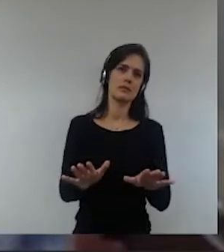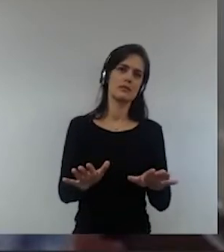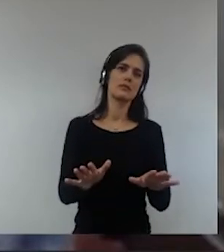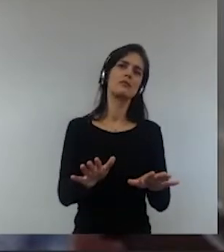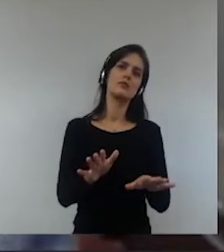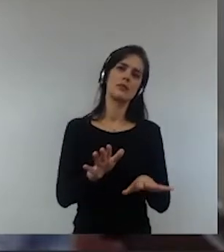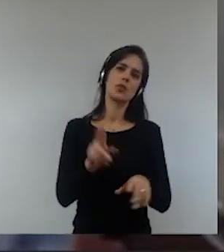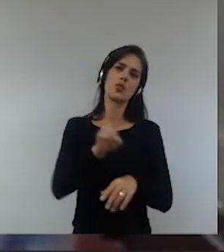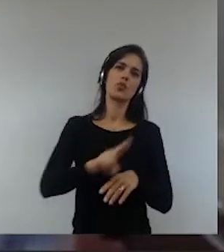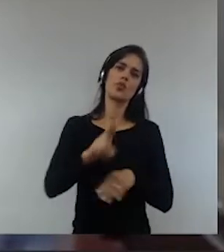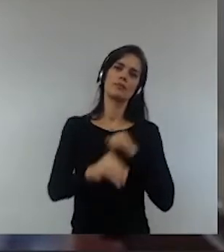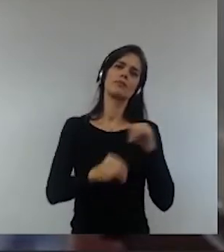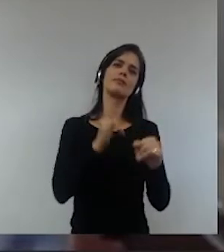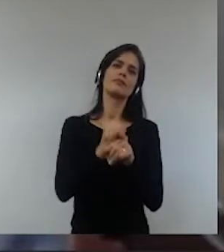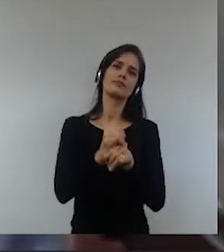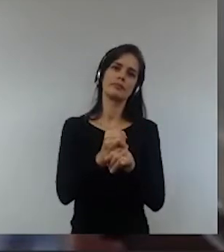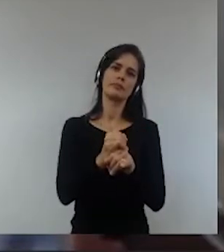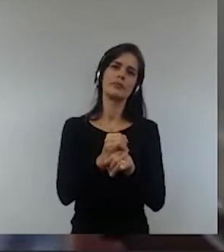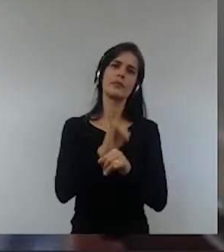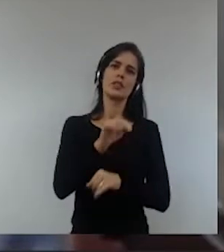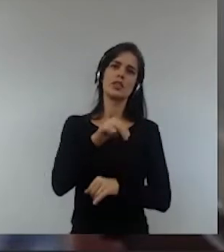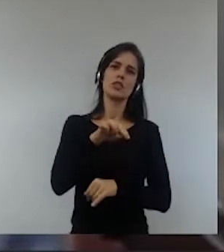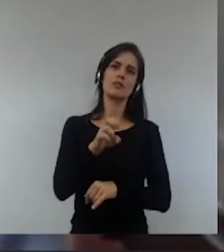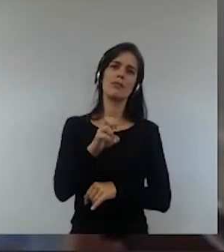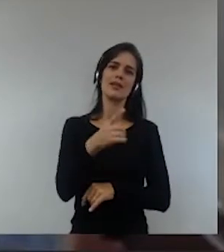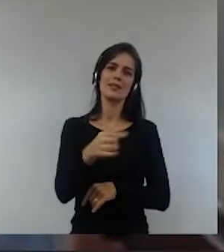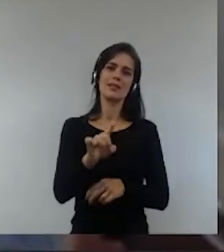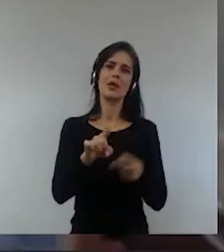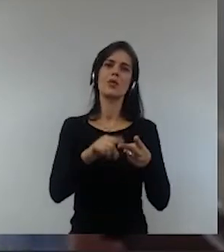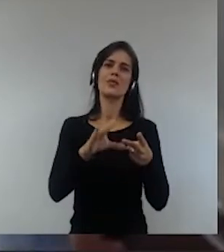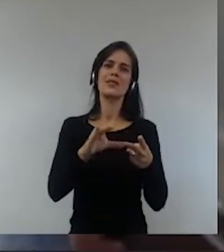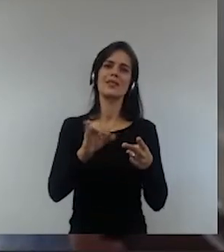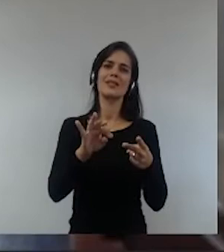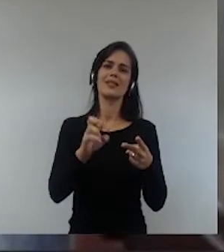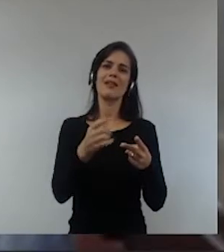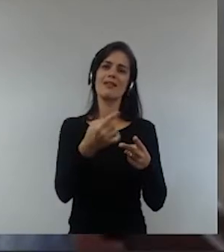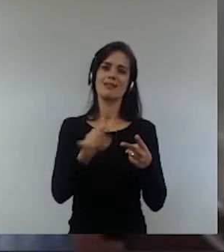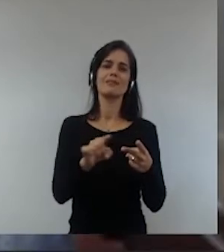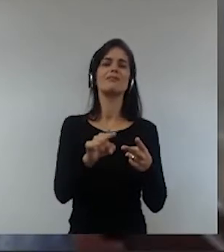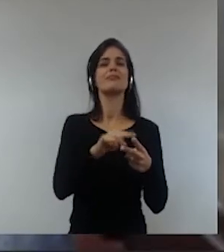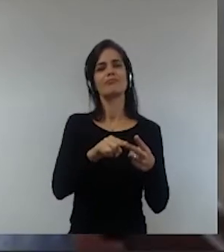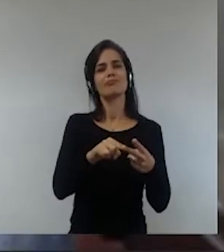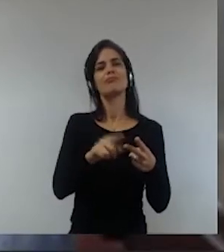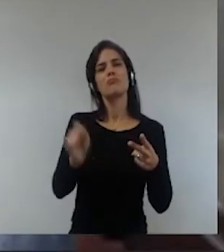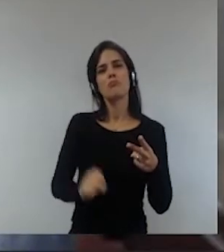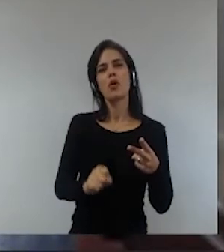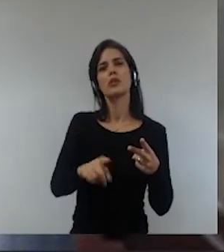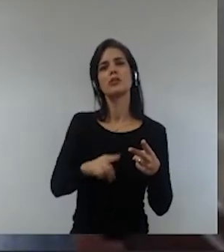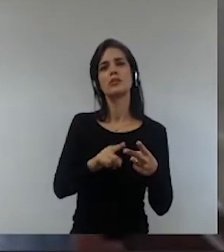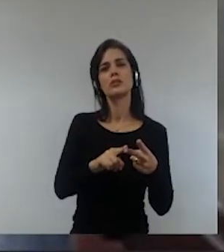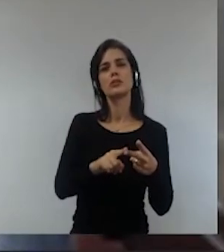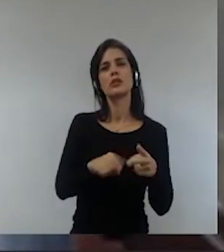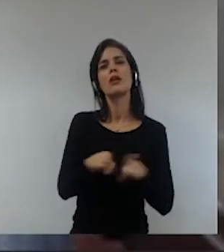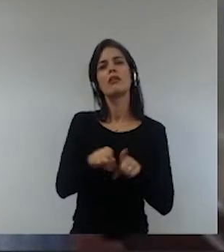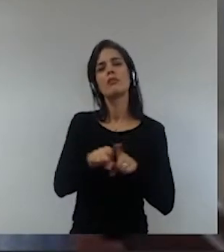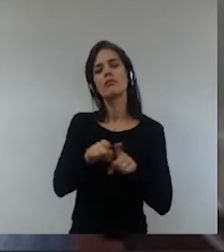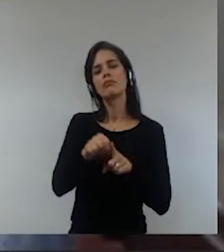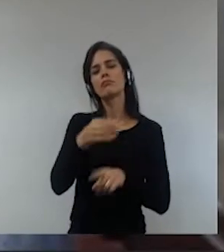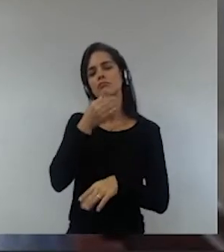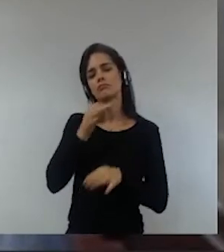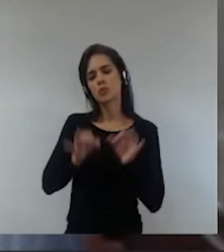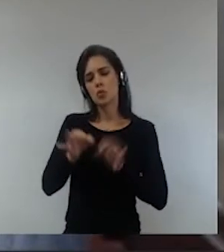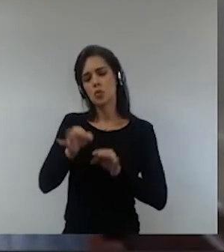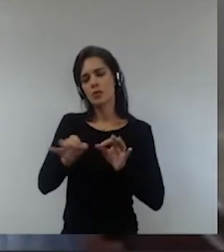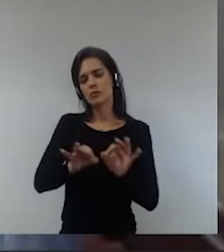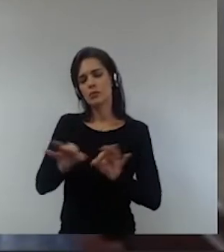intimações eletrônicas e as citações também sob essa forma. Além disso, o legislador estabeleceu, lá no final do Código,